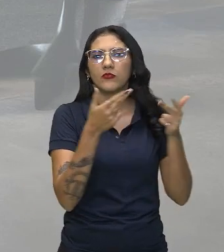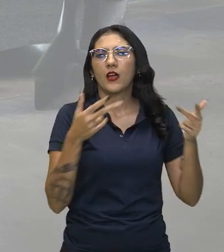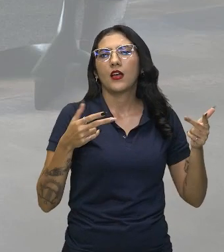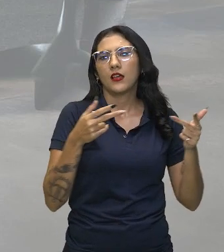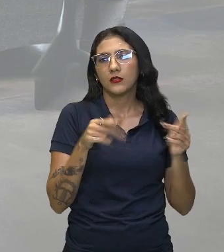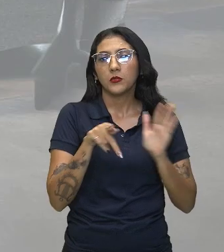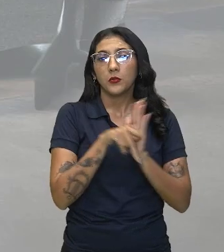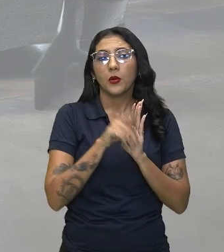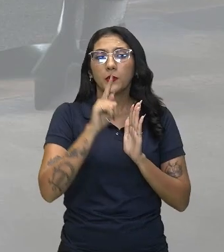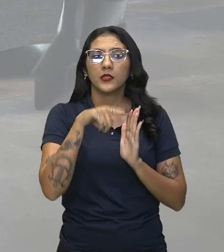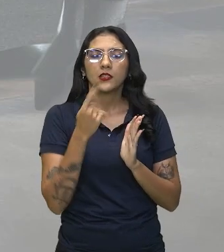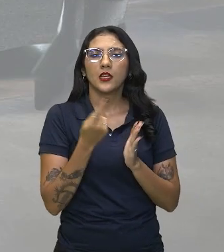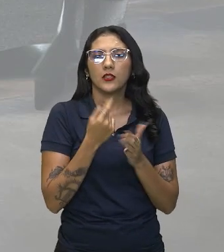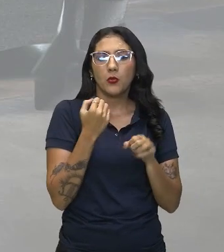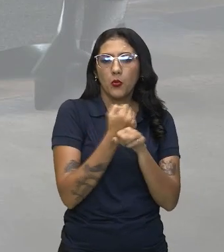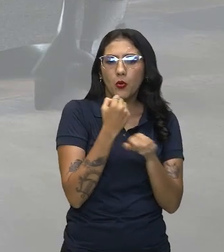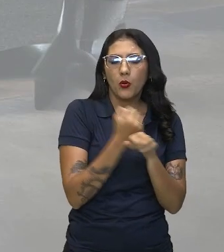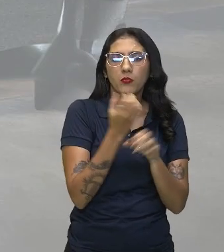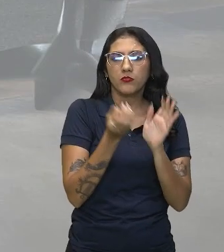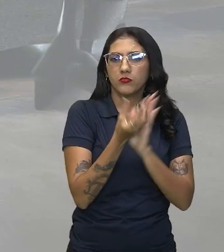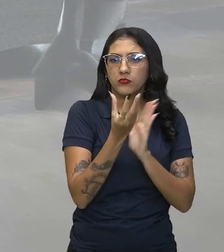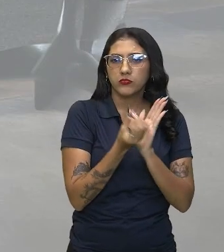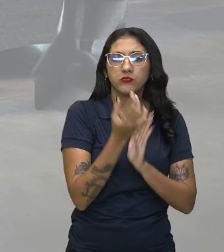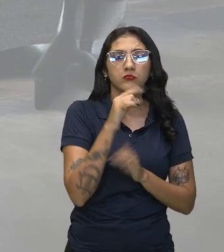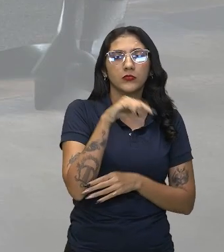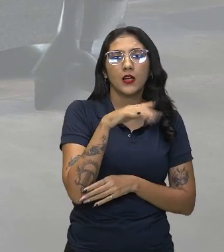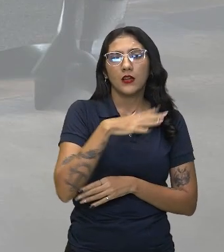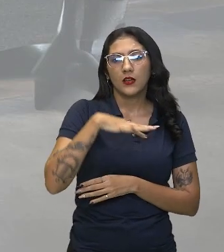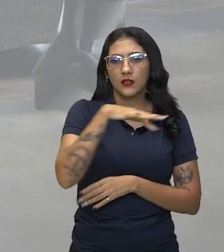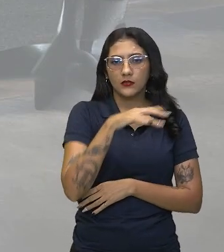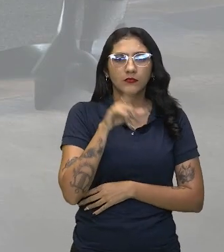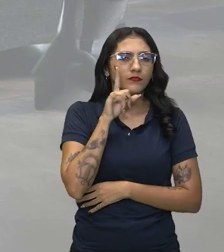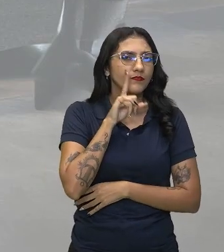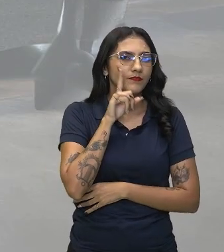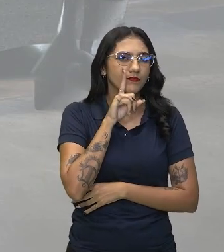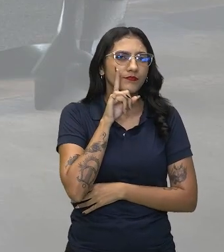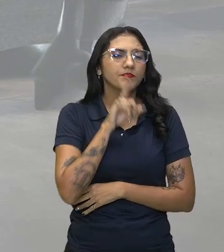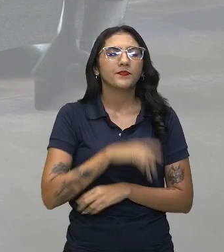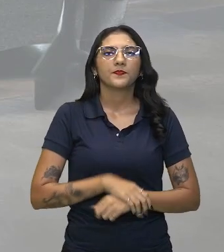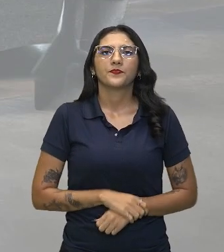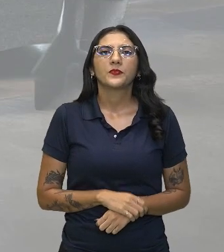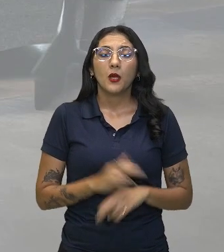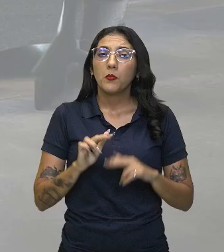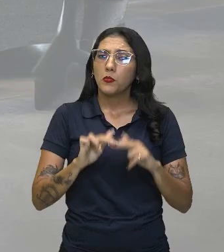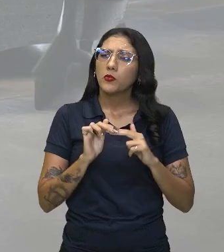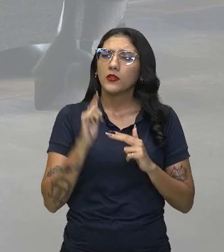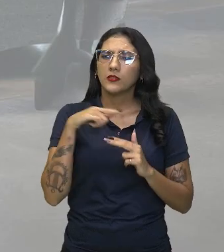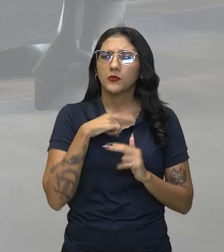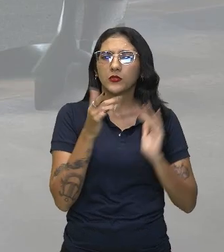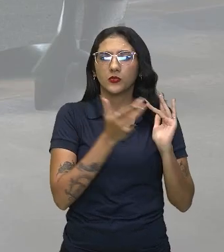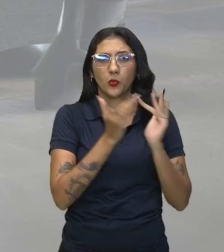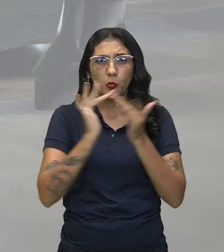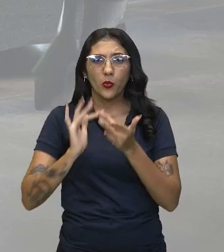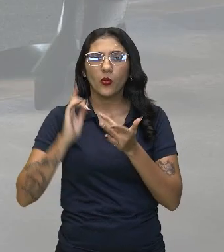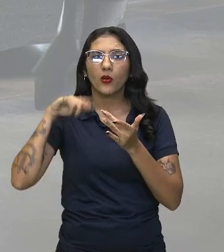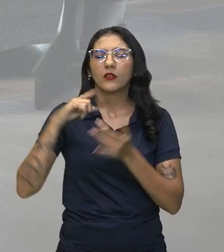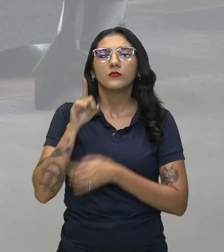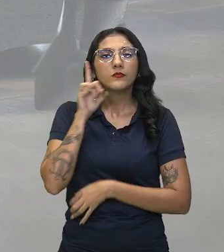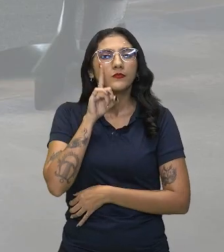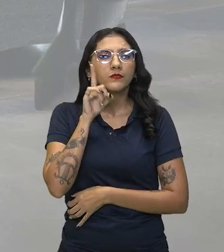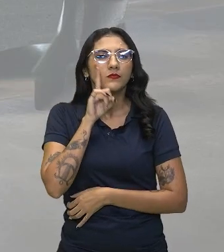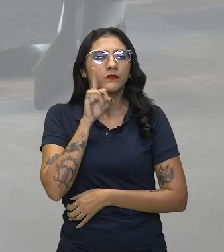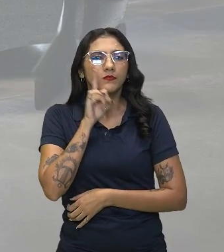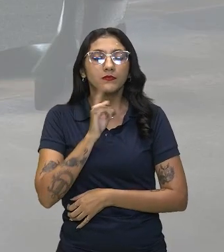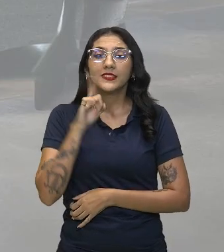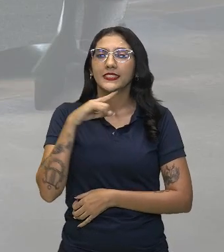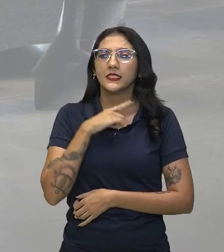são fabricados nos Estados Unidos. Então, por conta desse cenário, desse contexto, os Estados Unidos eles passam por